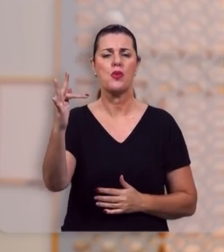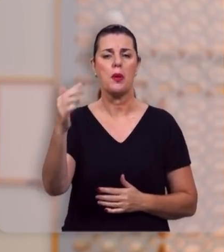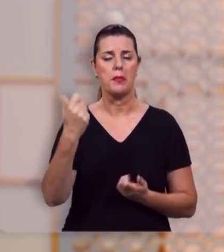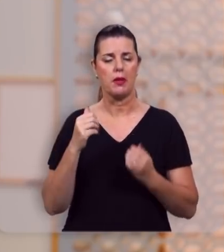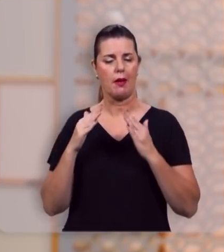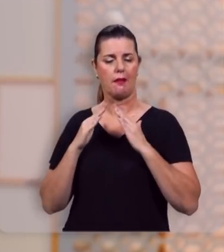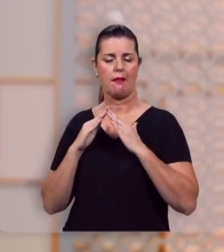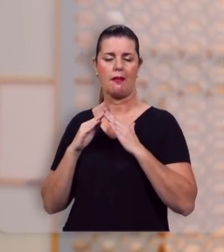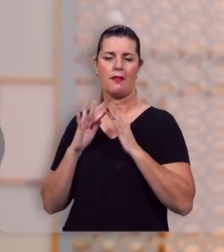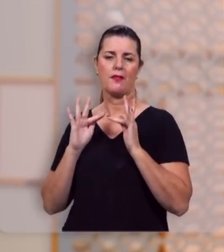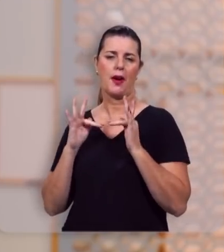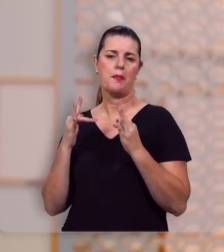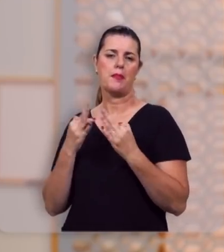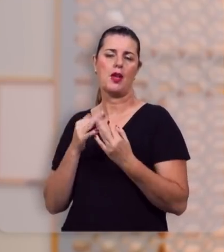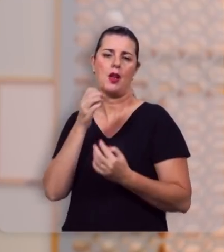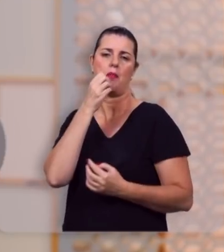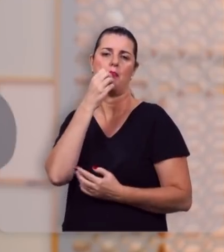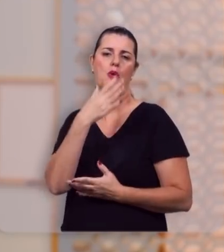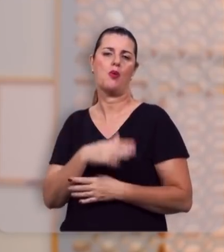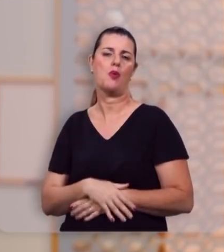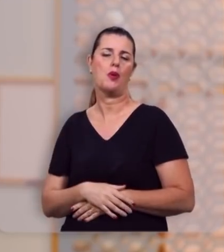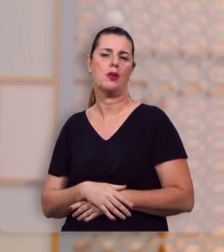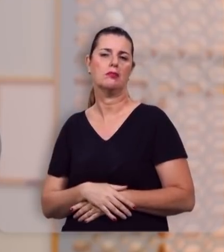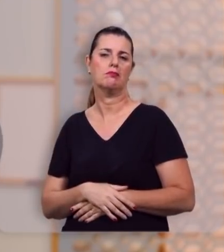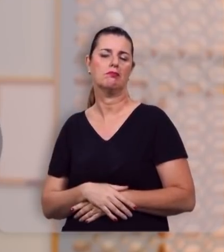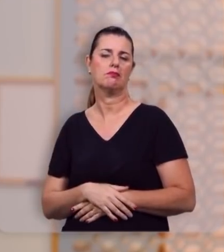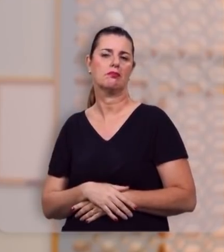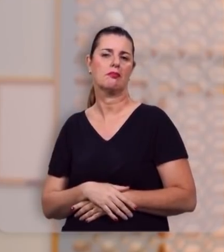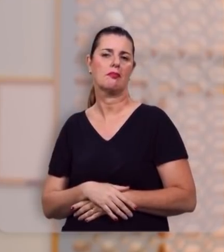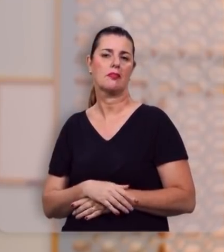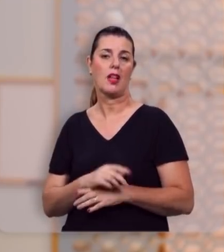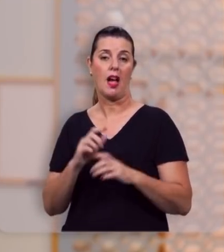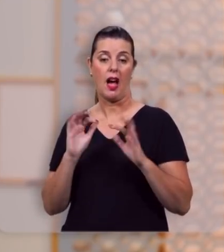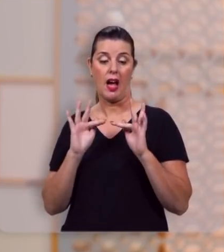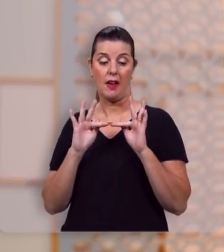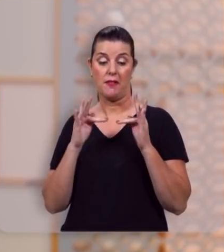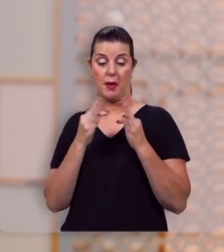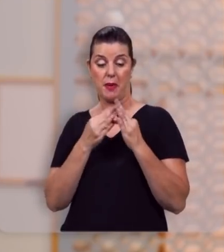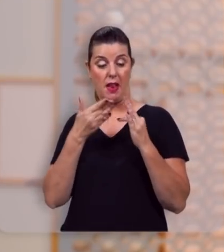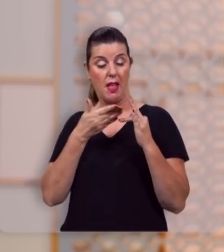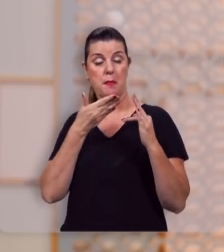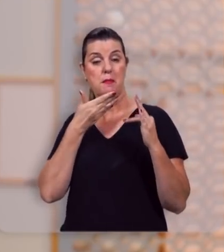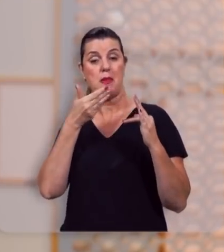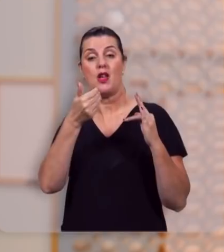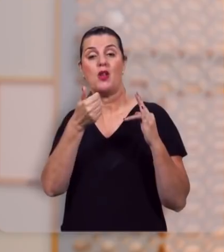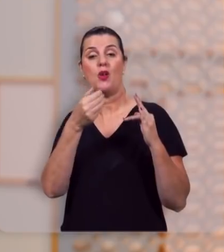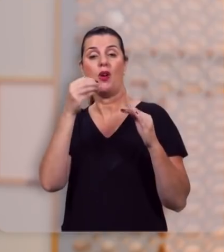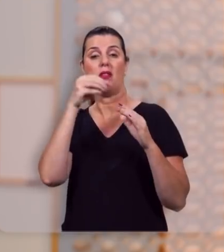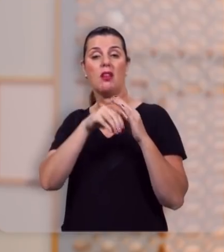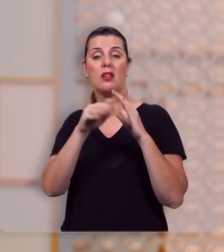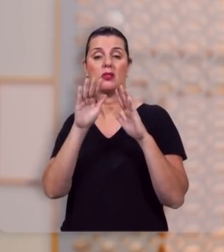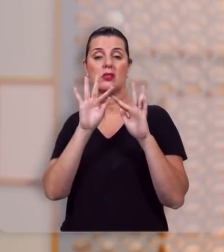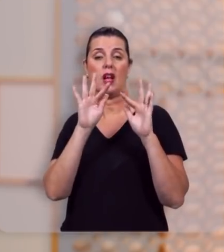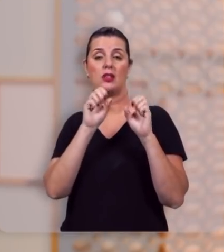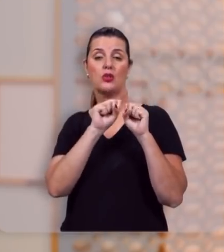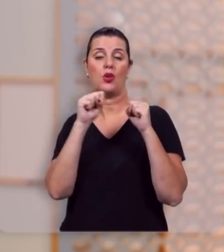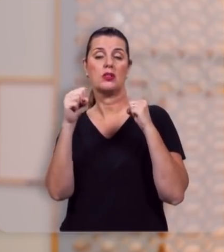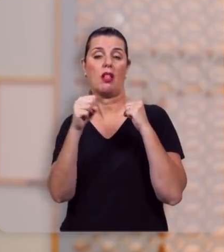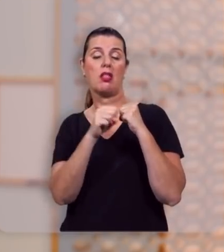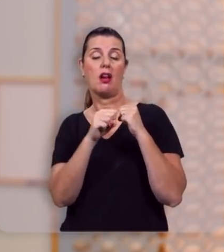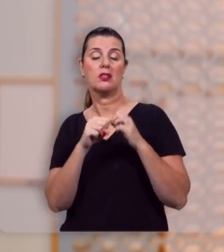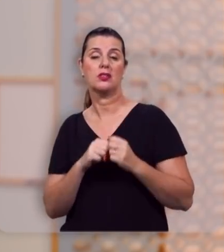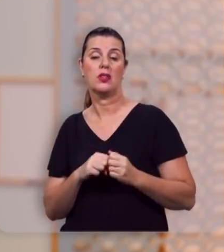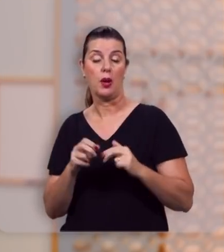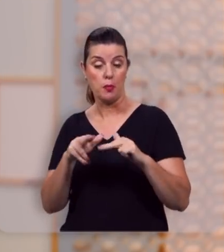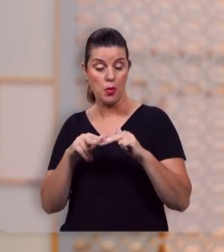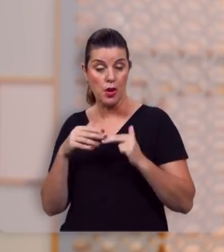estruturados. É a célula mãe, a célula máter da sociedade, é a família. É por isso que